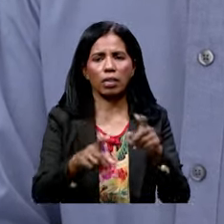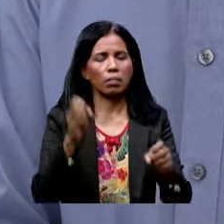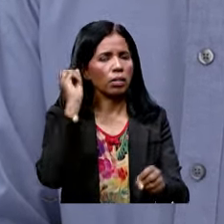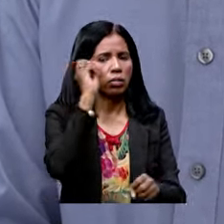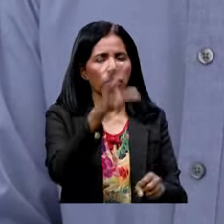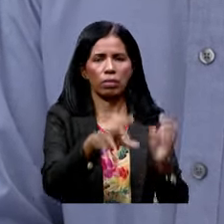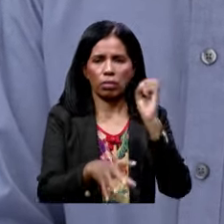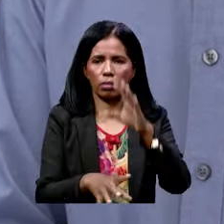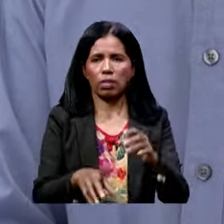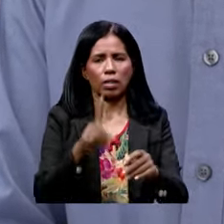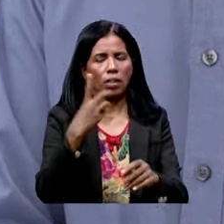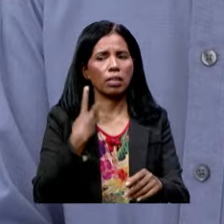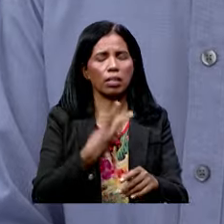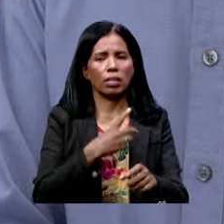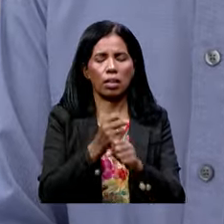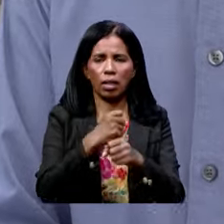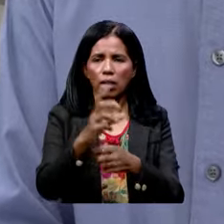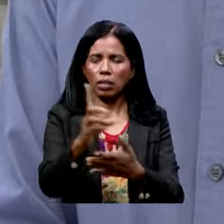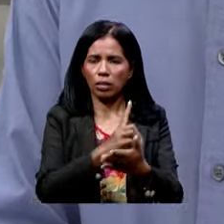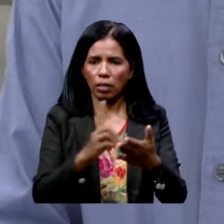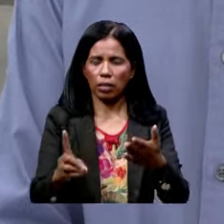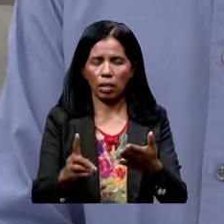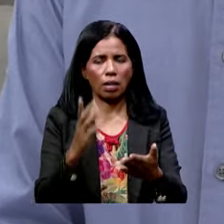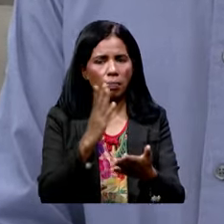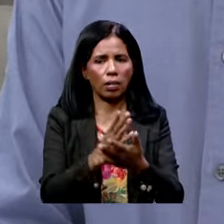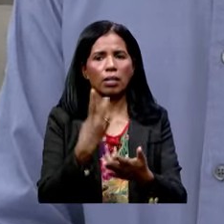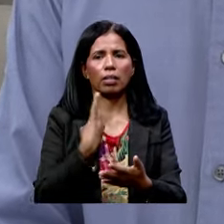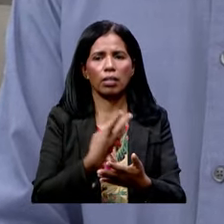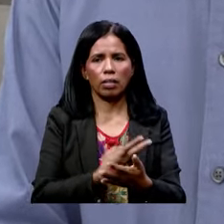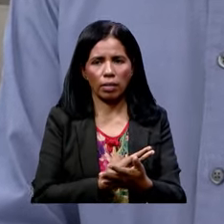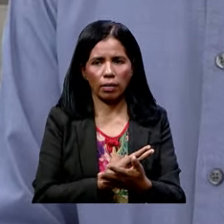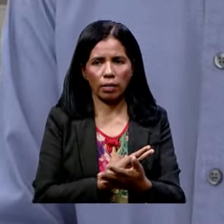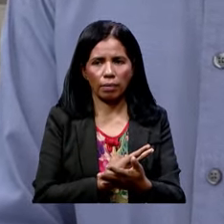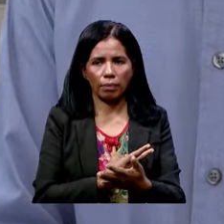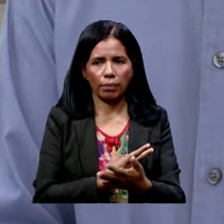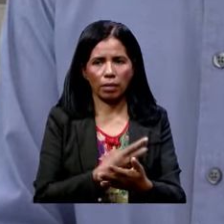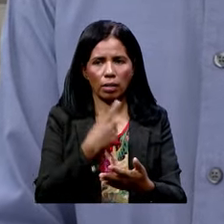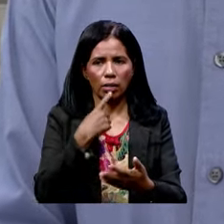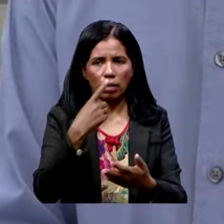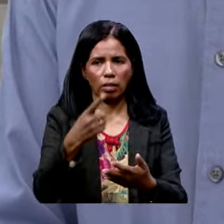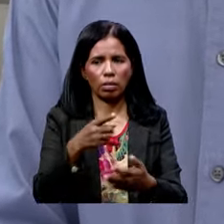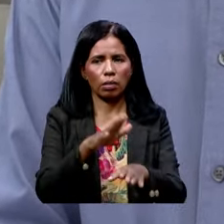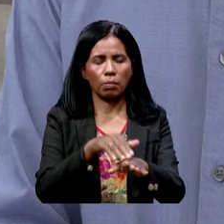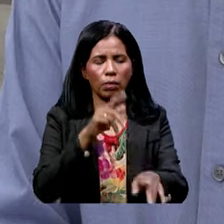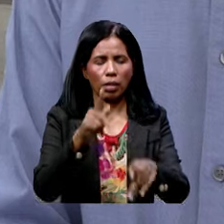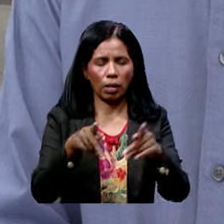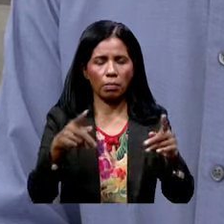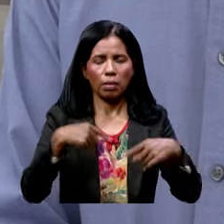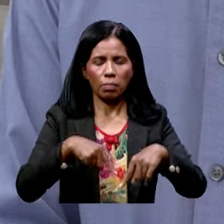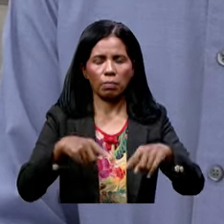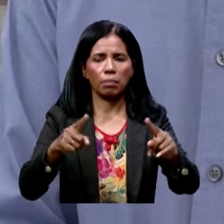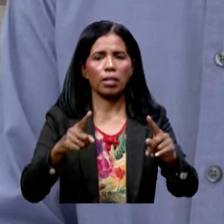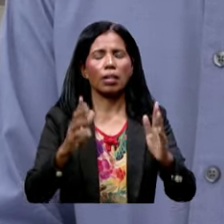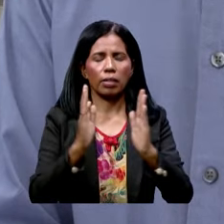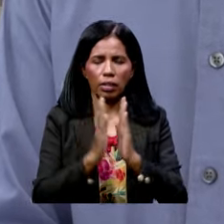ita ga diskrimina ita ga bandu ita ga atau ita azan ansa bolo ema bareza maso la e